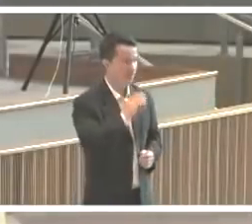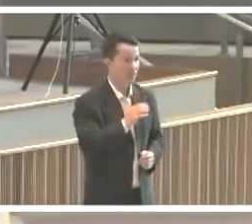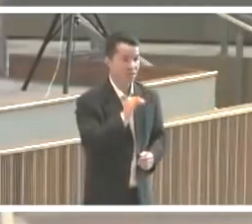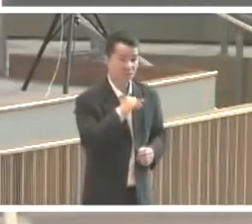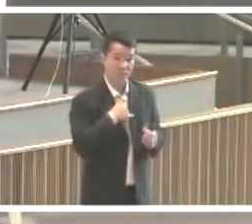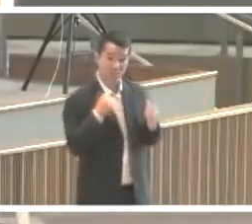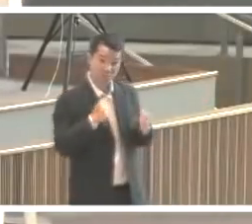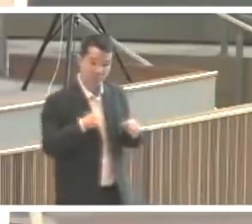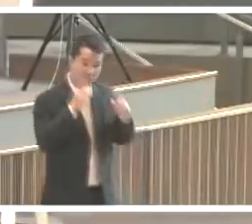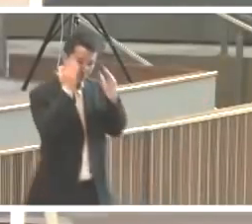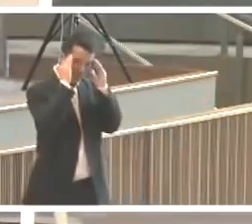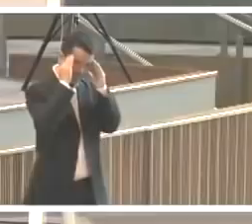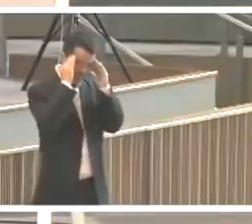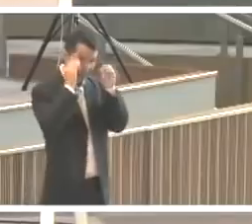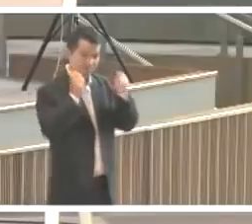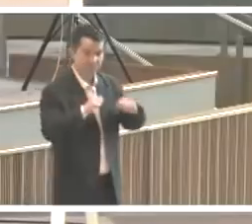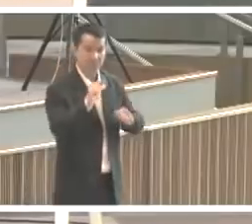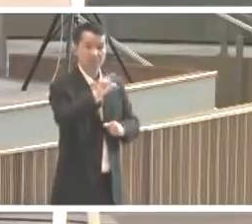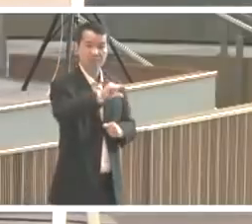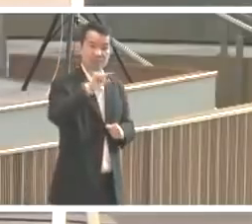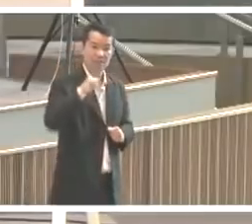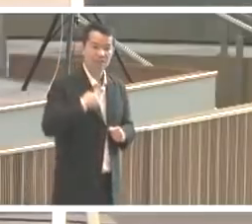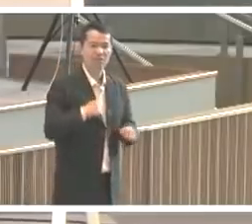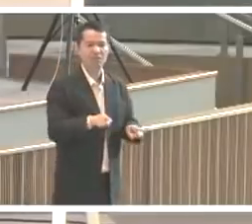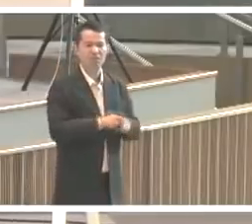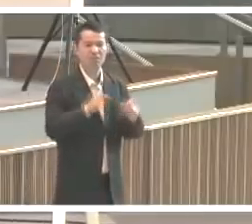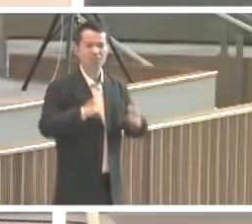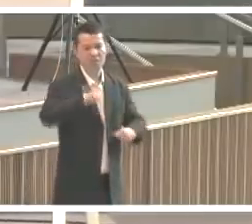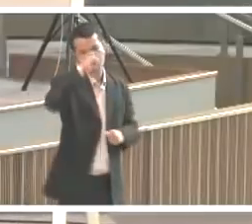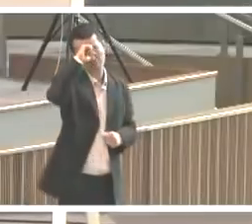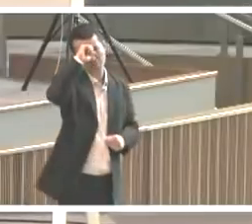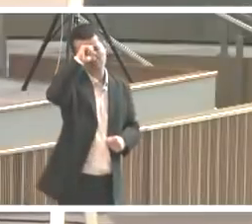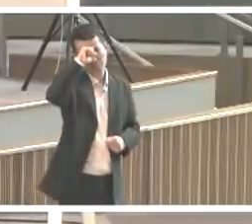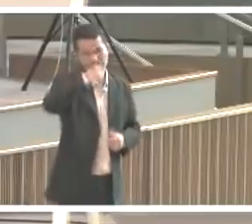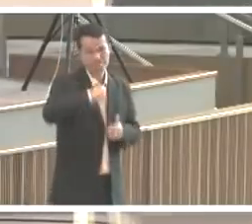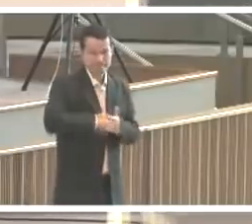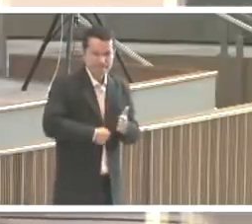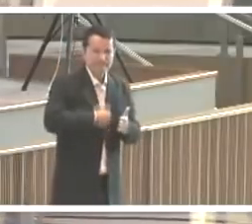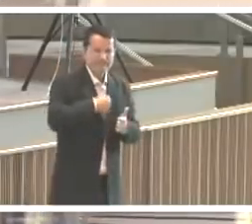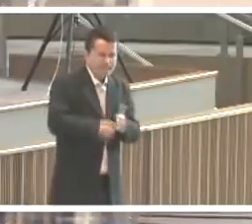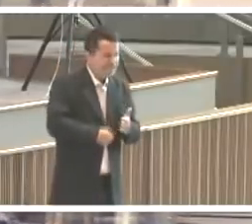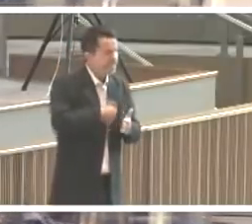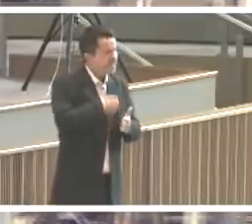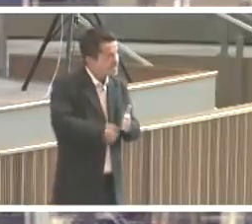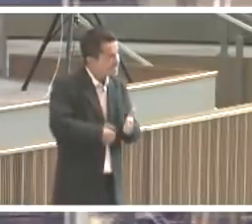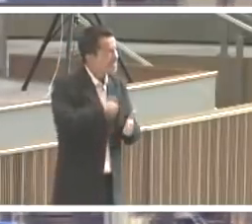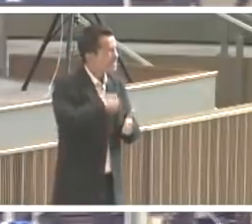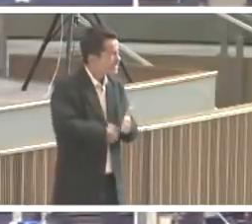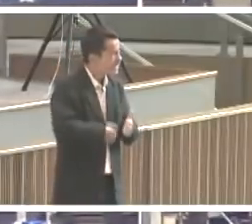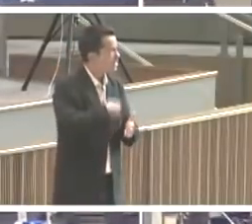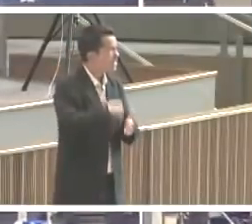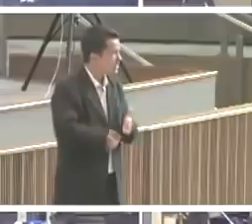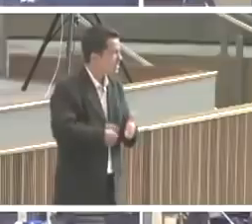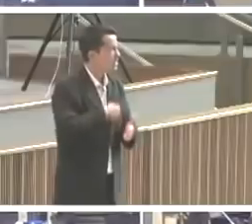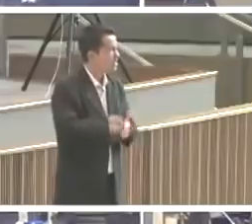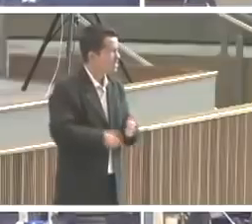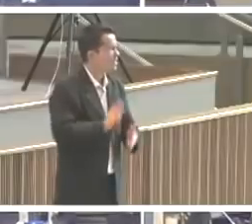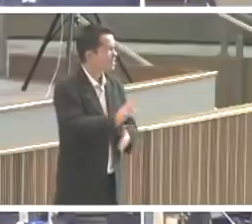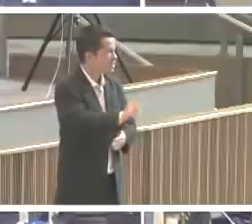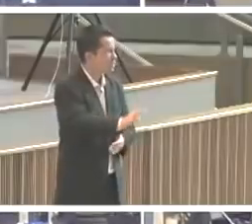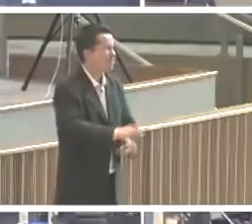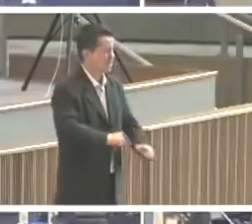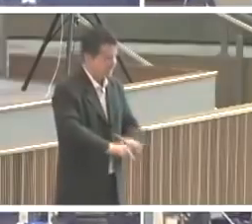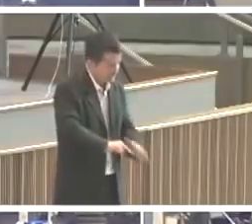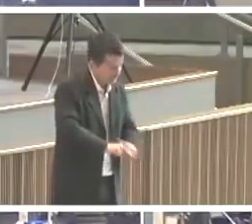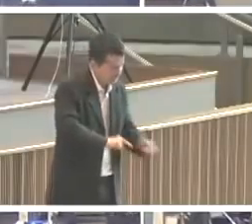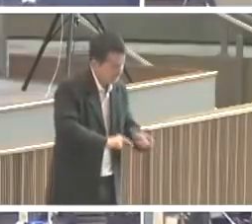preciso aprender a perseverar no caminhar com Deus. E é interessante